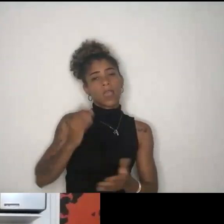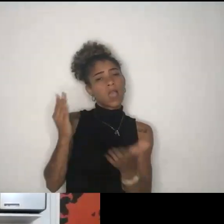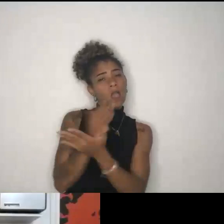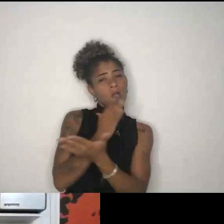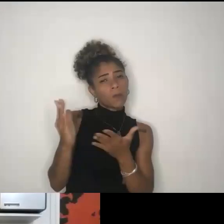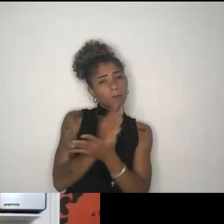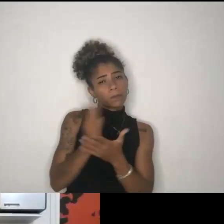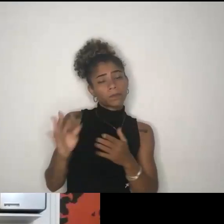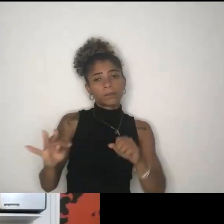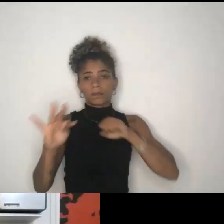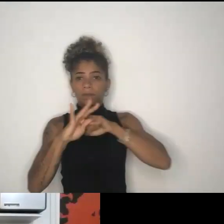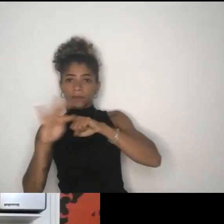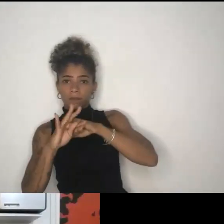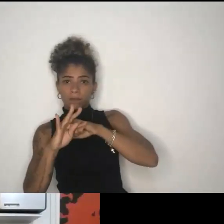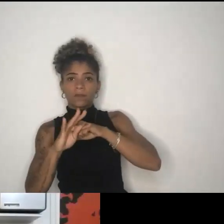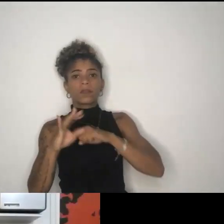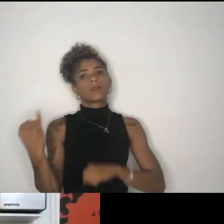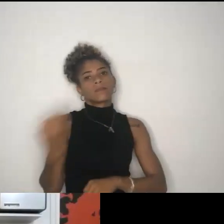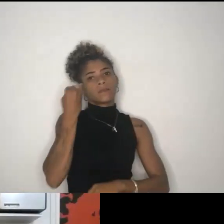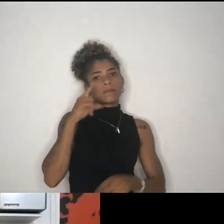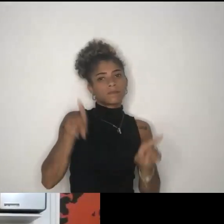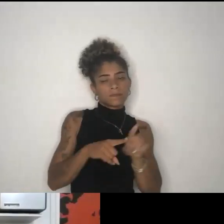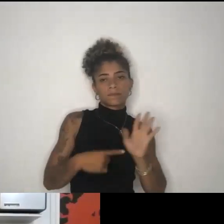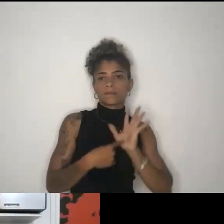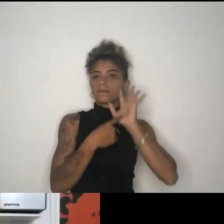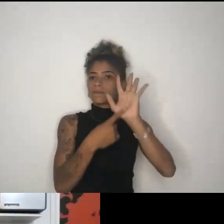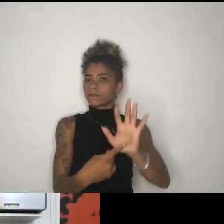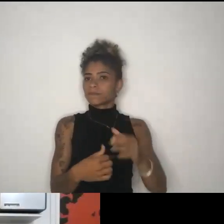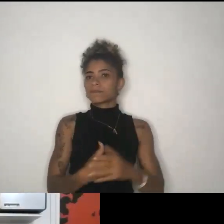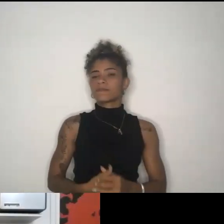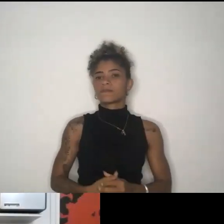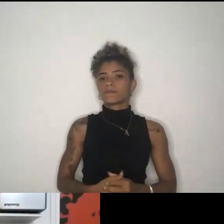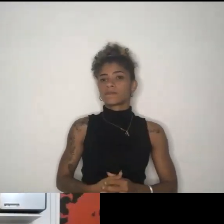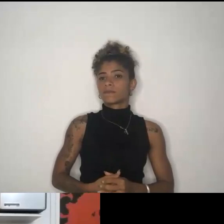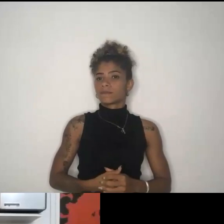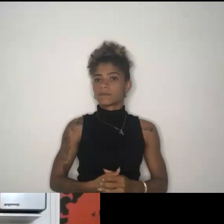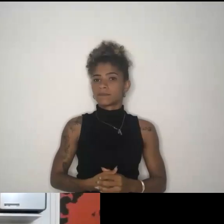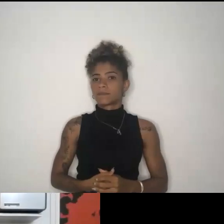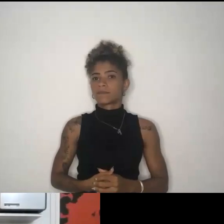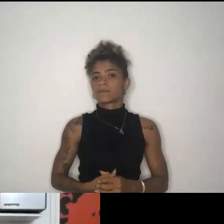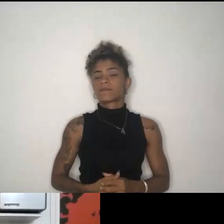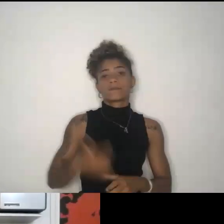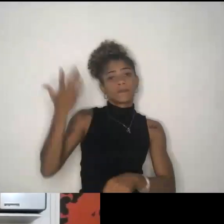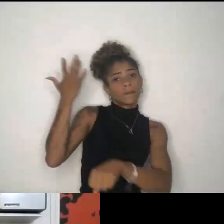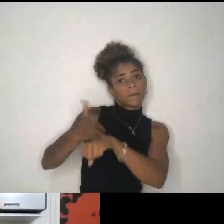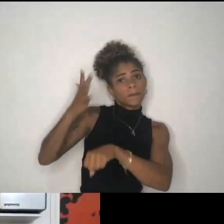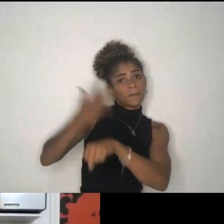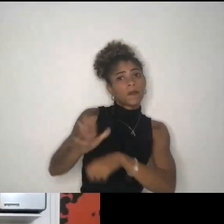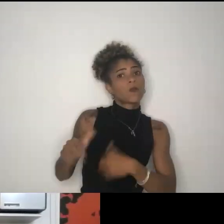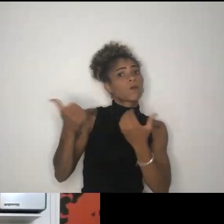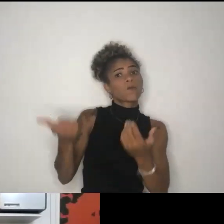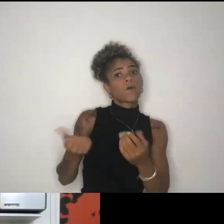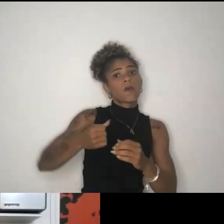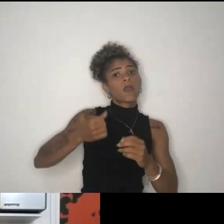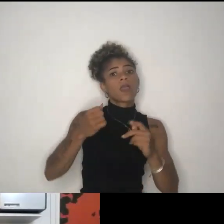para um lado técnico prático acho importante a gente também trazer dos mais práticos como por exemplo qual o programa de mapa mental você